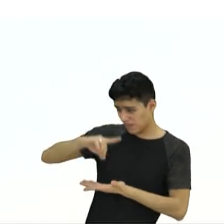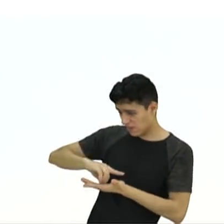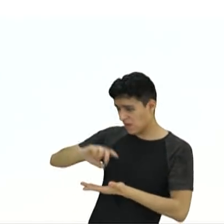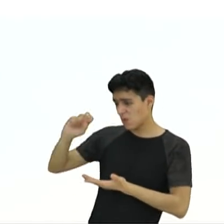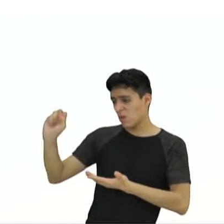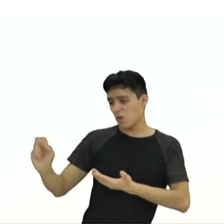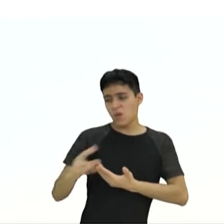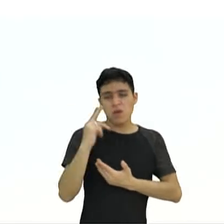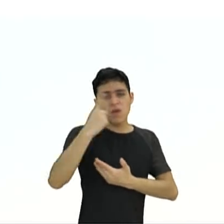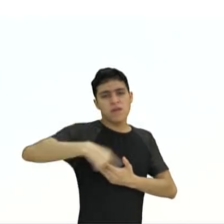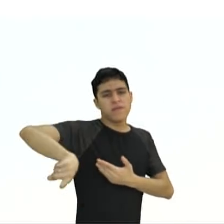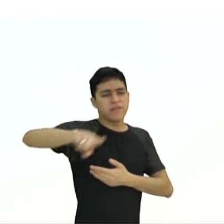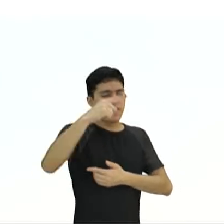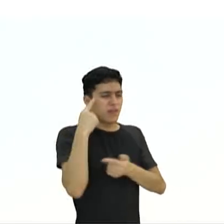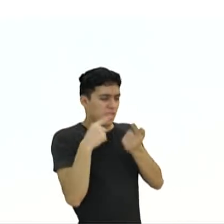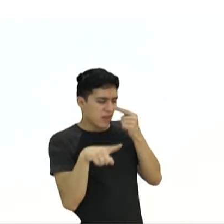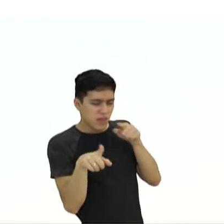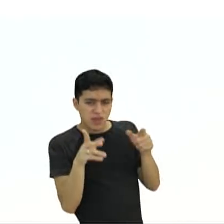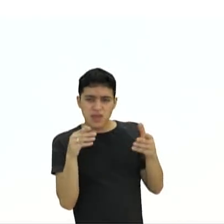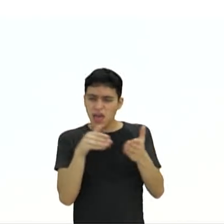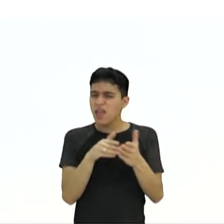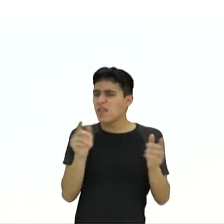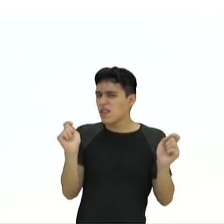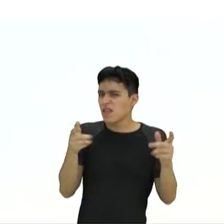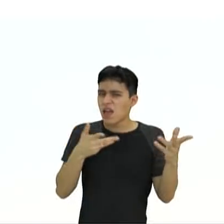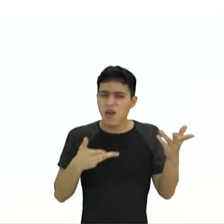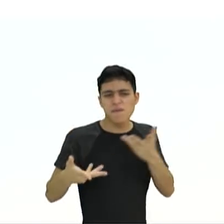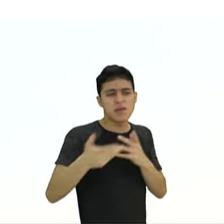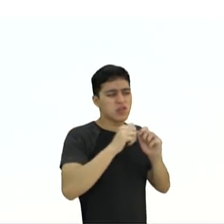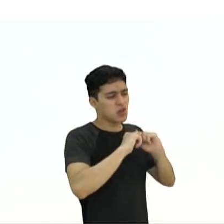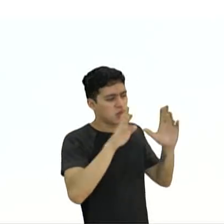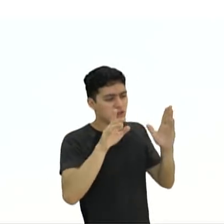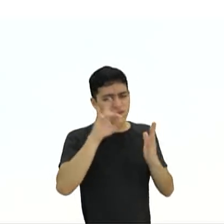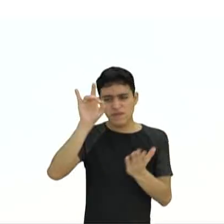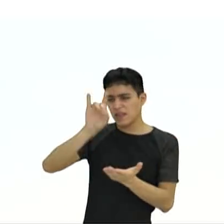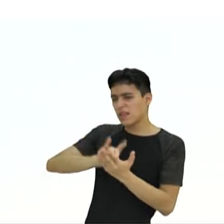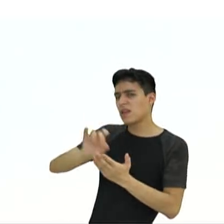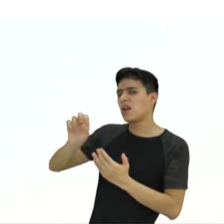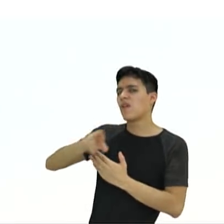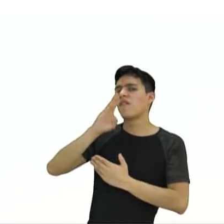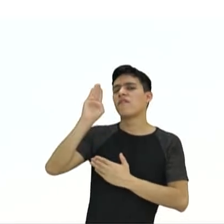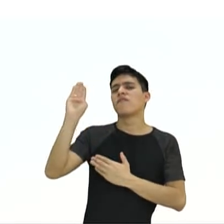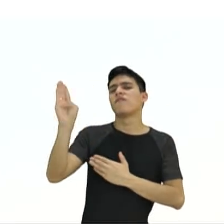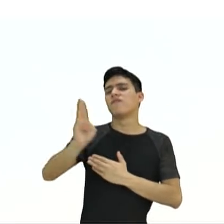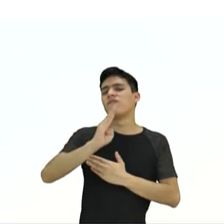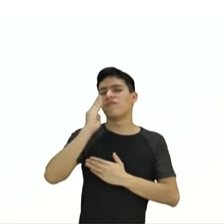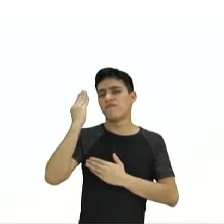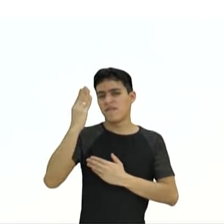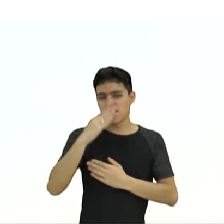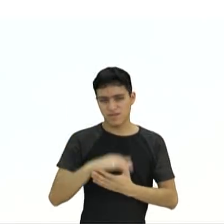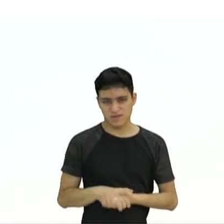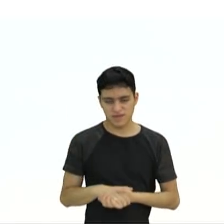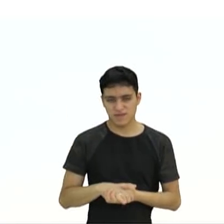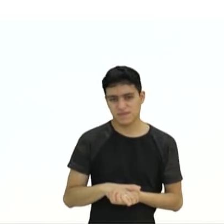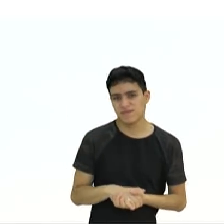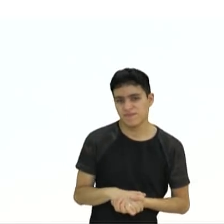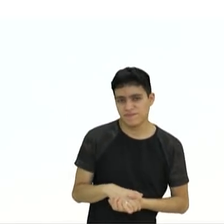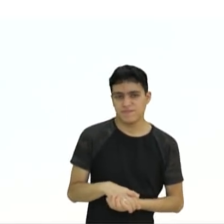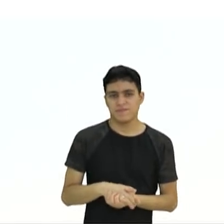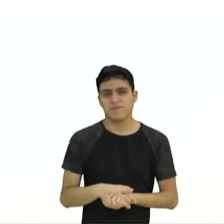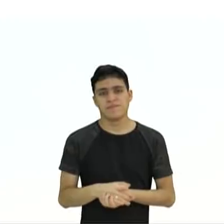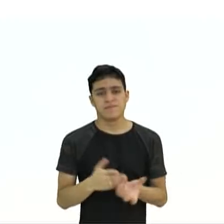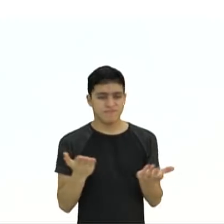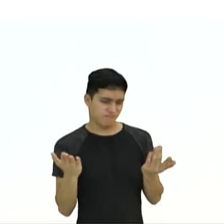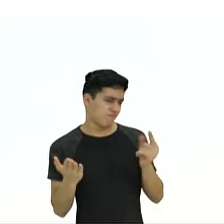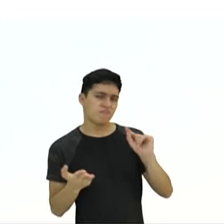ia conferir e até poderia compartilhar, mas ia contar se é verdadeiro ou se é algo que não é verdadeiro, que é uma mentira.